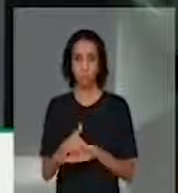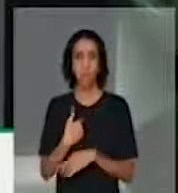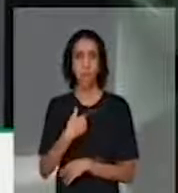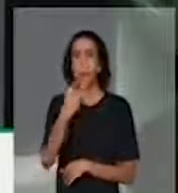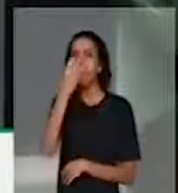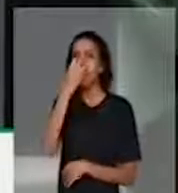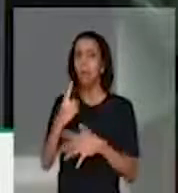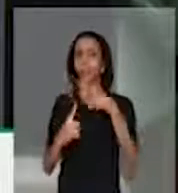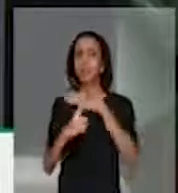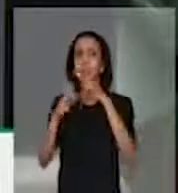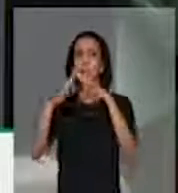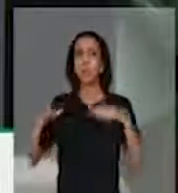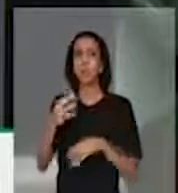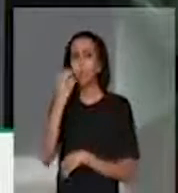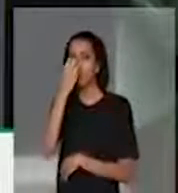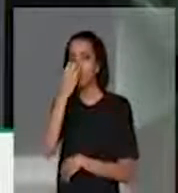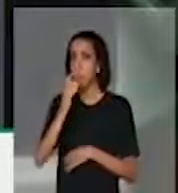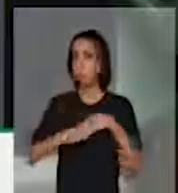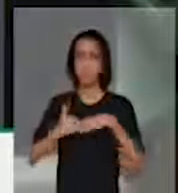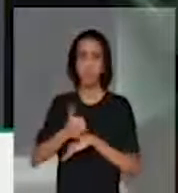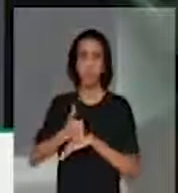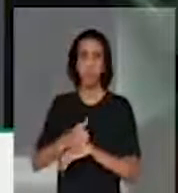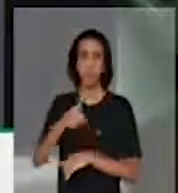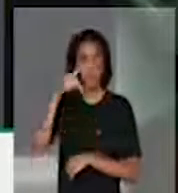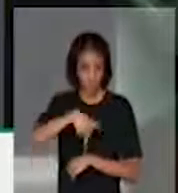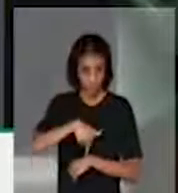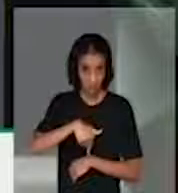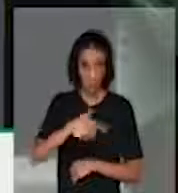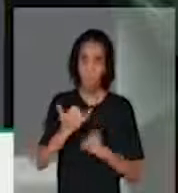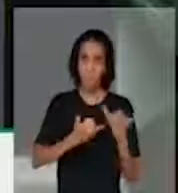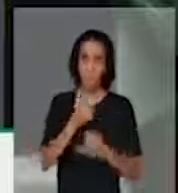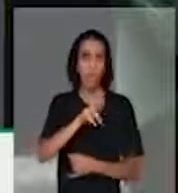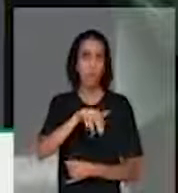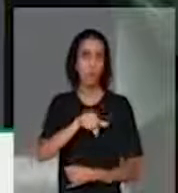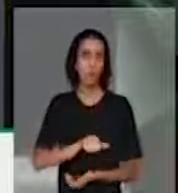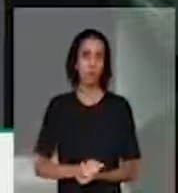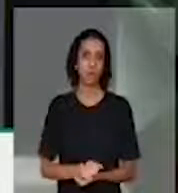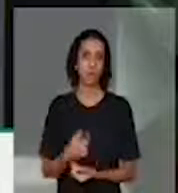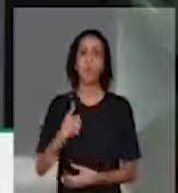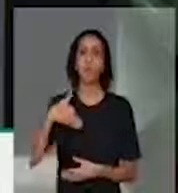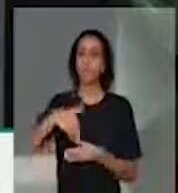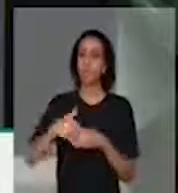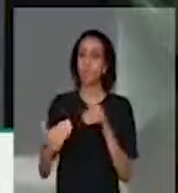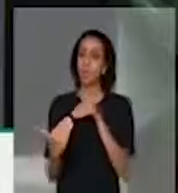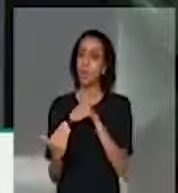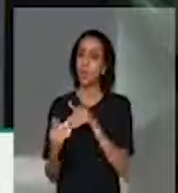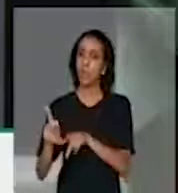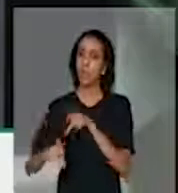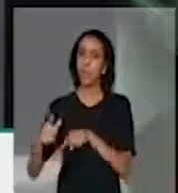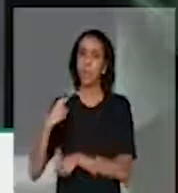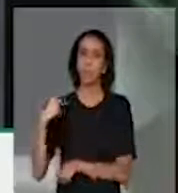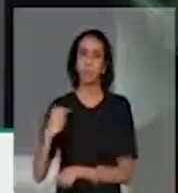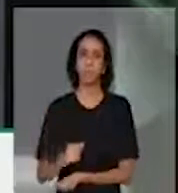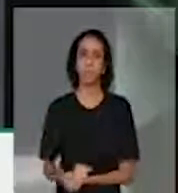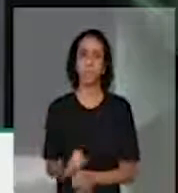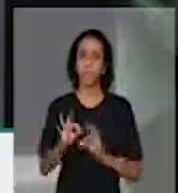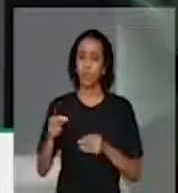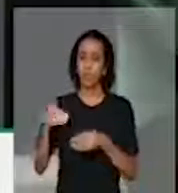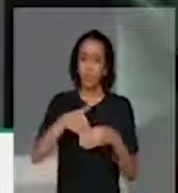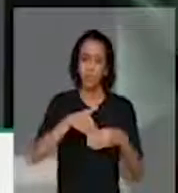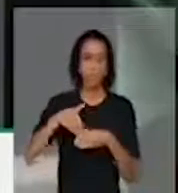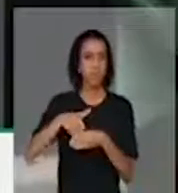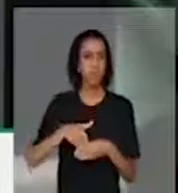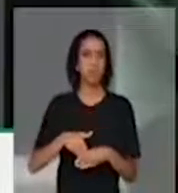circo, de profissão. Nunca brinquei aqui dentro, votei de acordo com o povo. Todas as minhas votações,